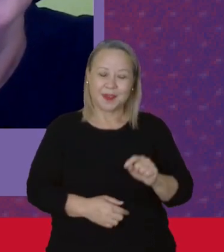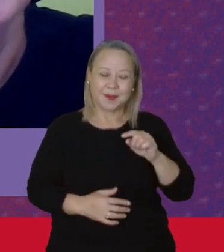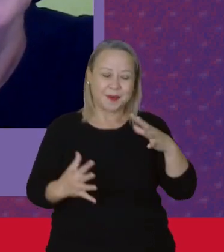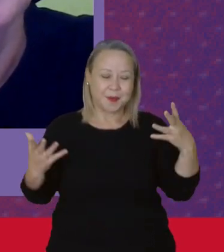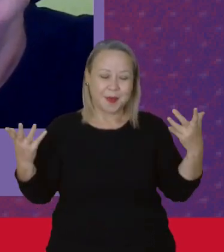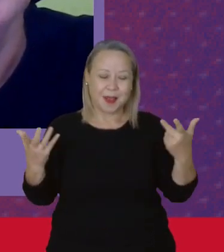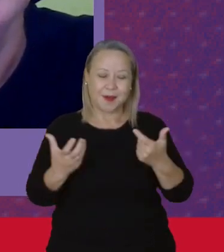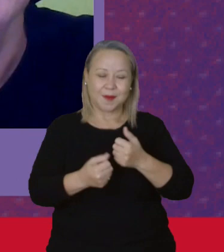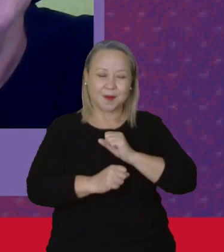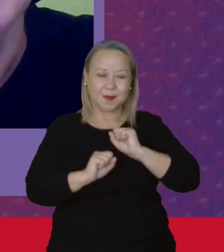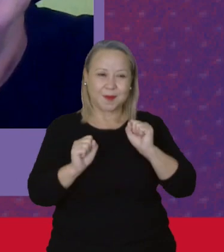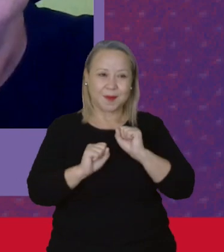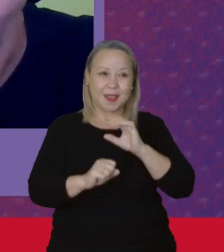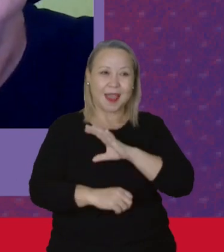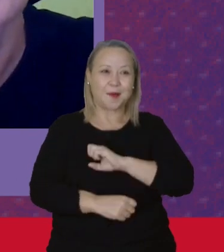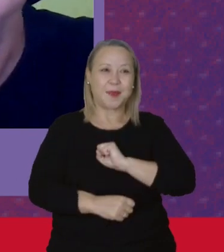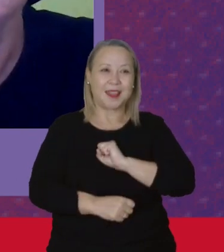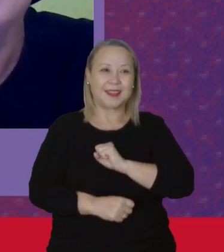Eu adorei.